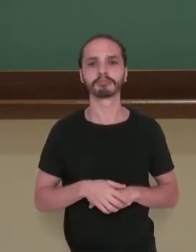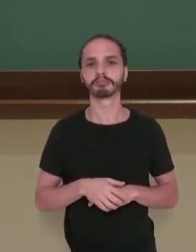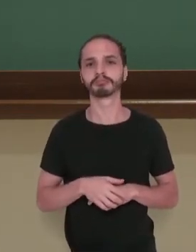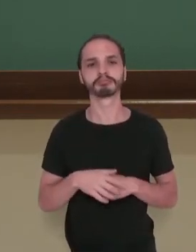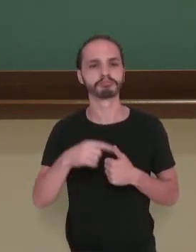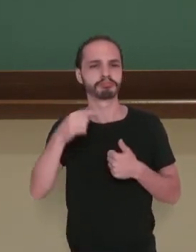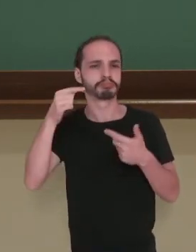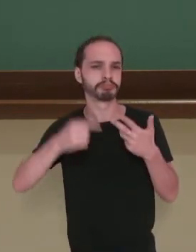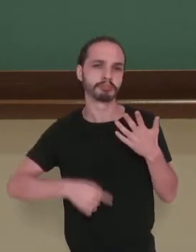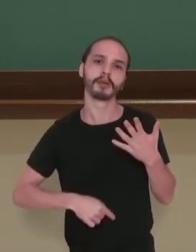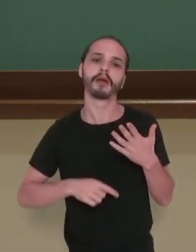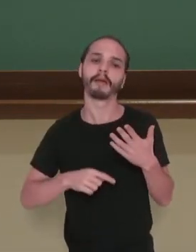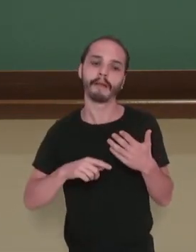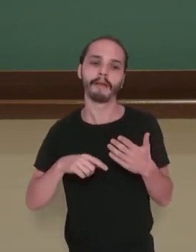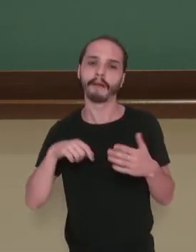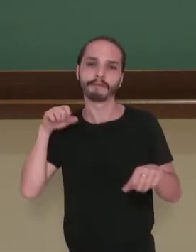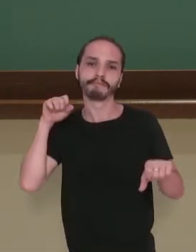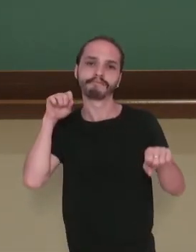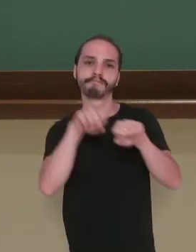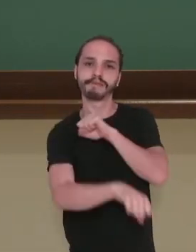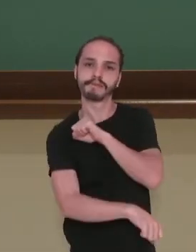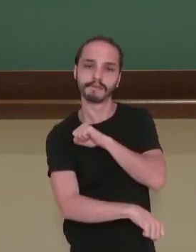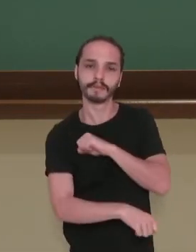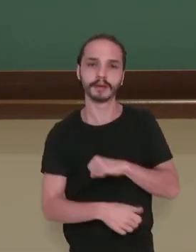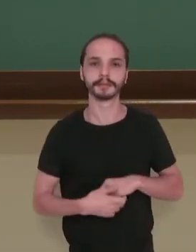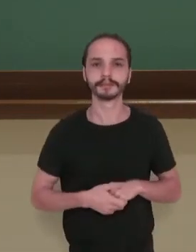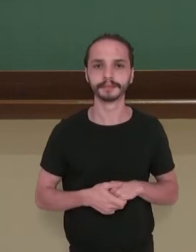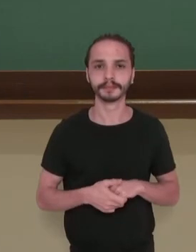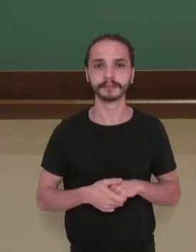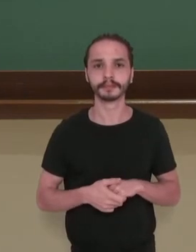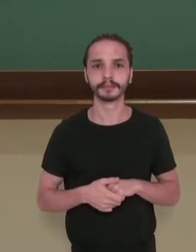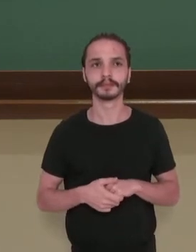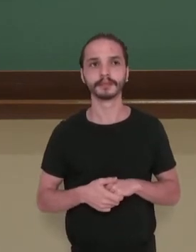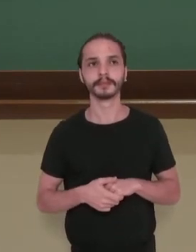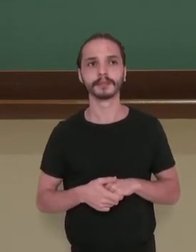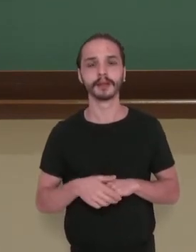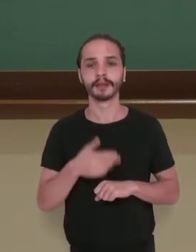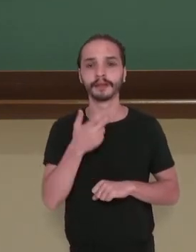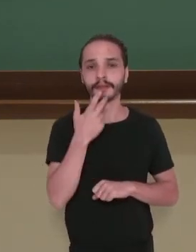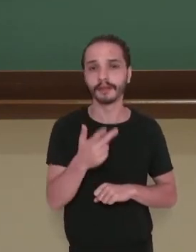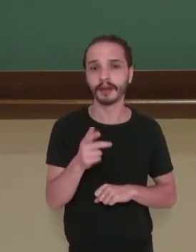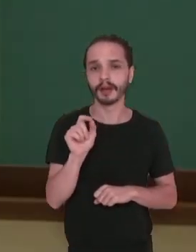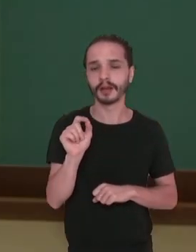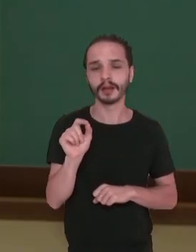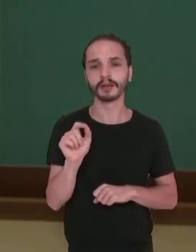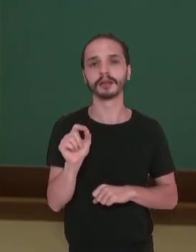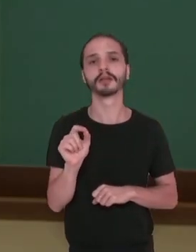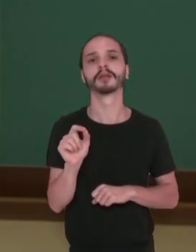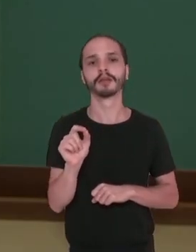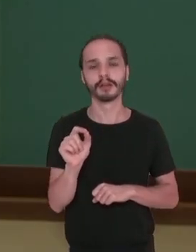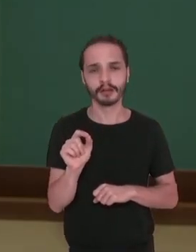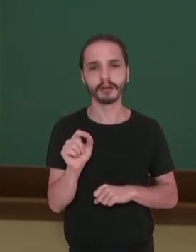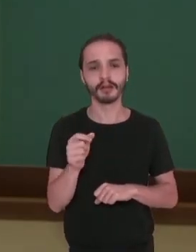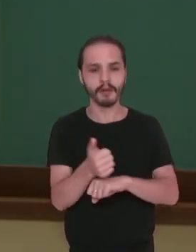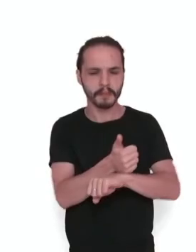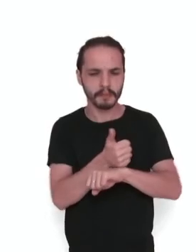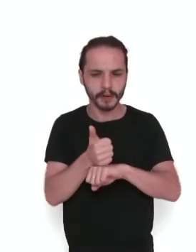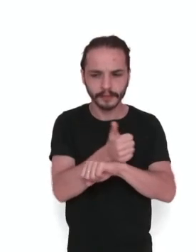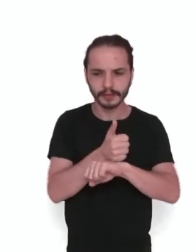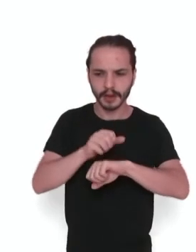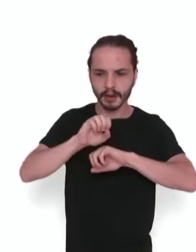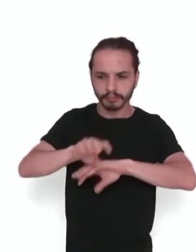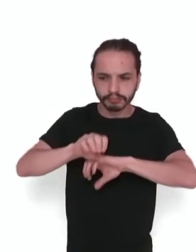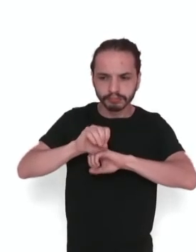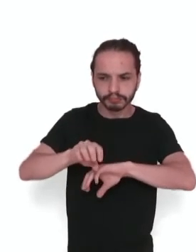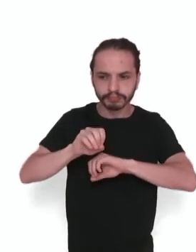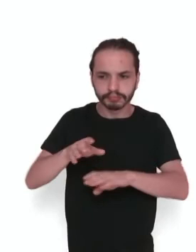aí gera a agressão. Então, quando nós falamos da capacitação de profissionais para lidarem com o bullying,